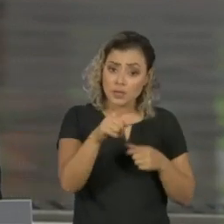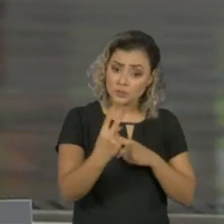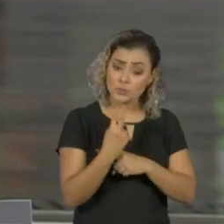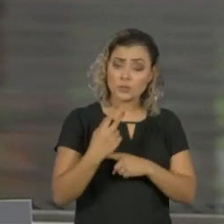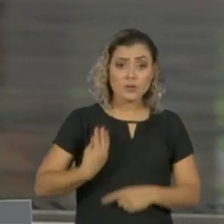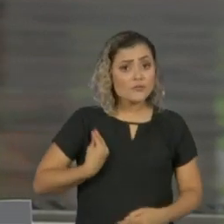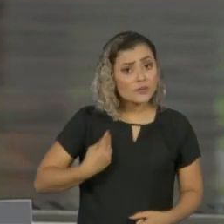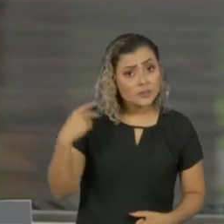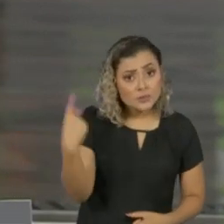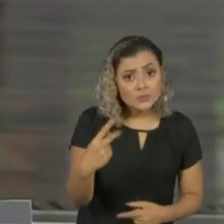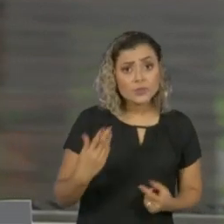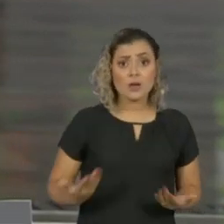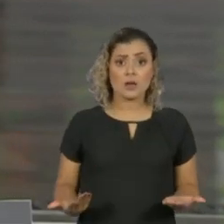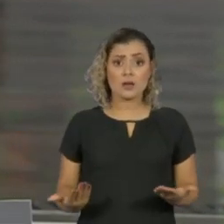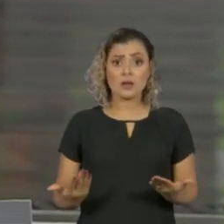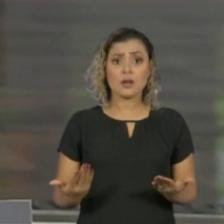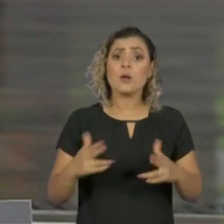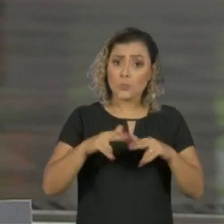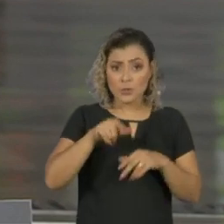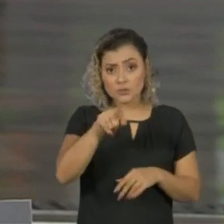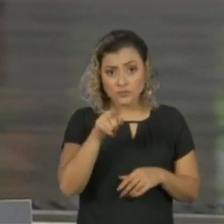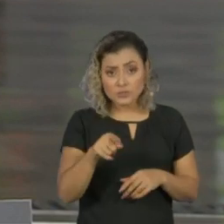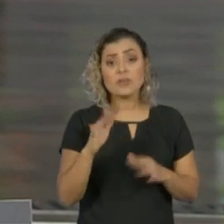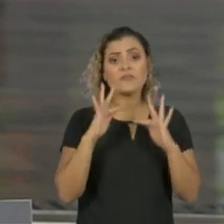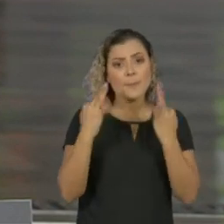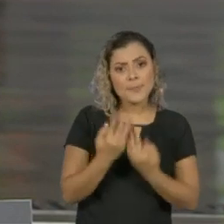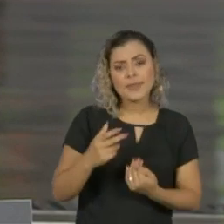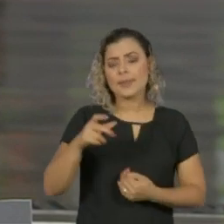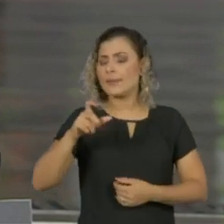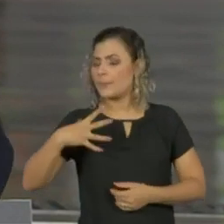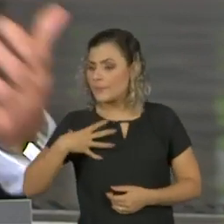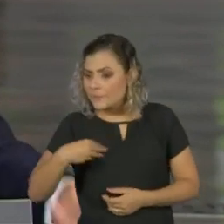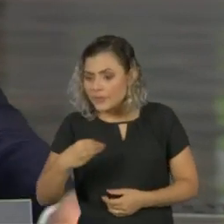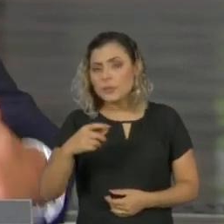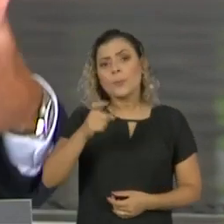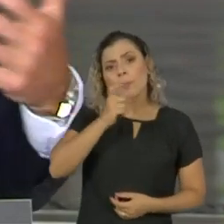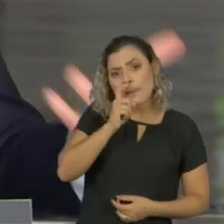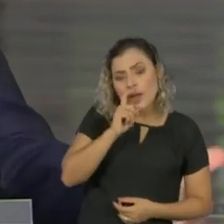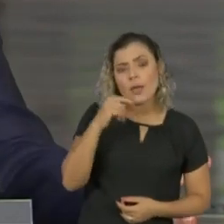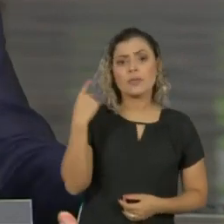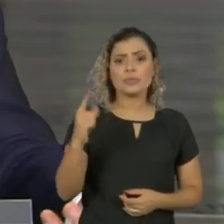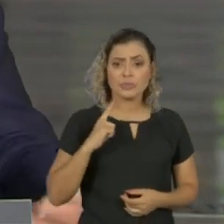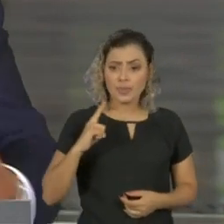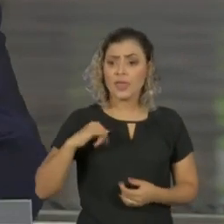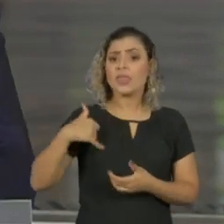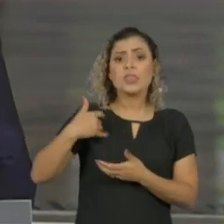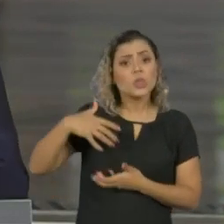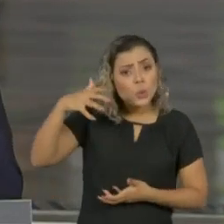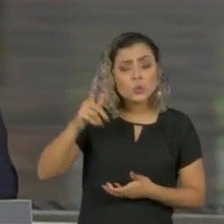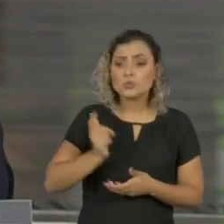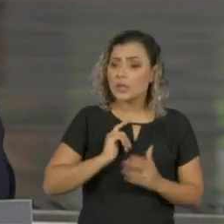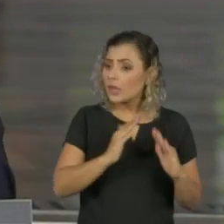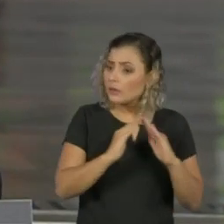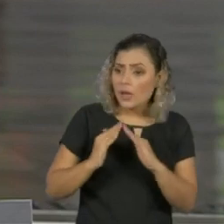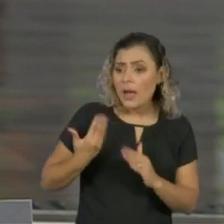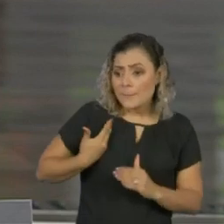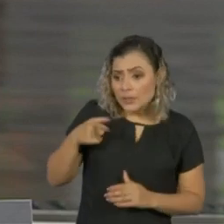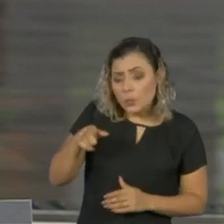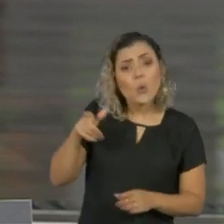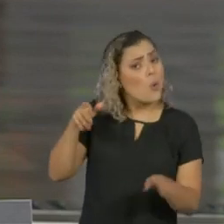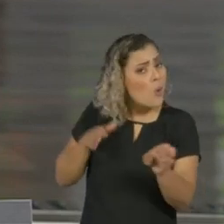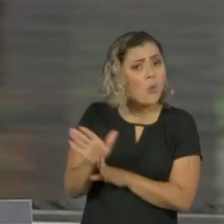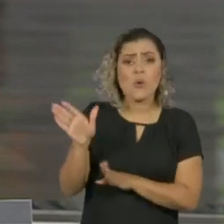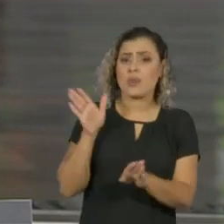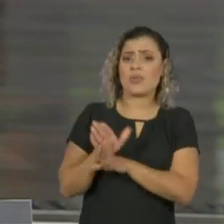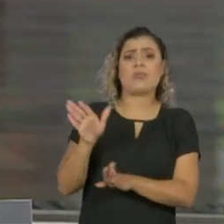sua existência. E se você é parente, é filho, é irmão, é pai, é vizinho, é amigo, oriente